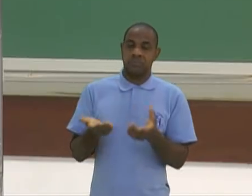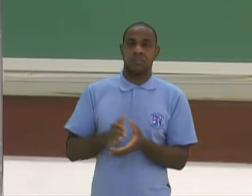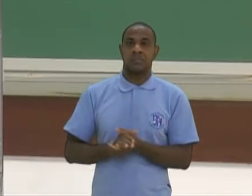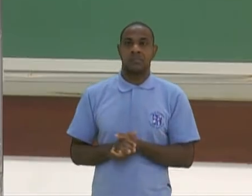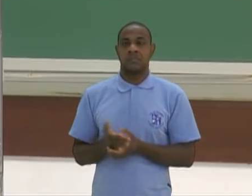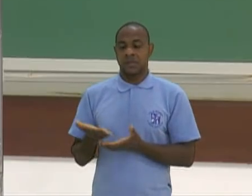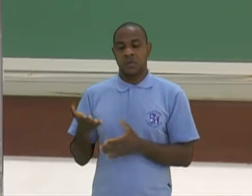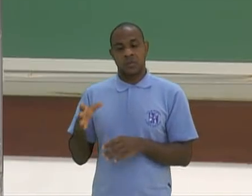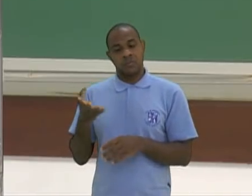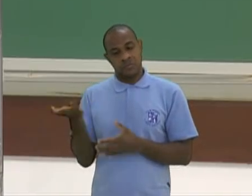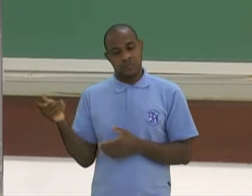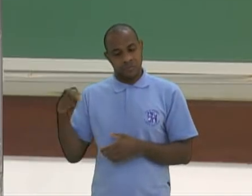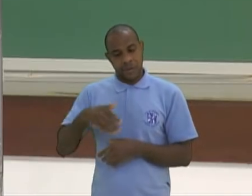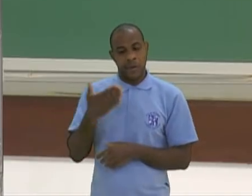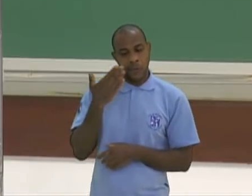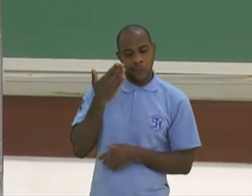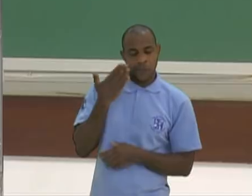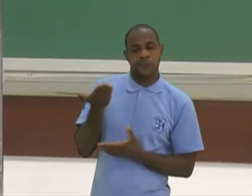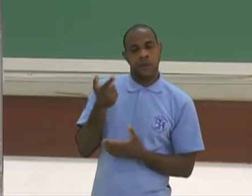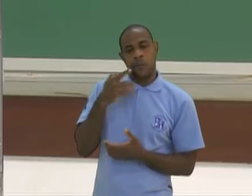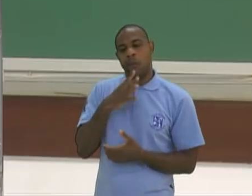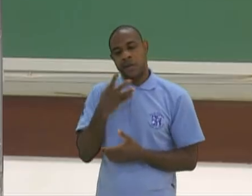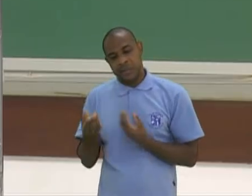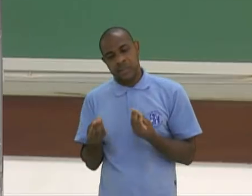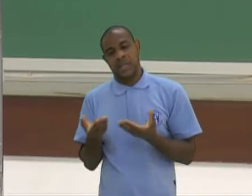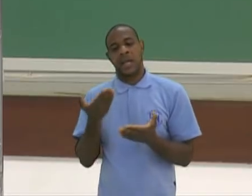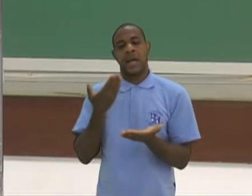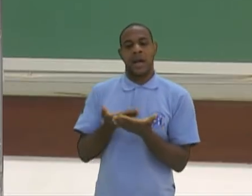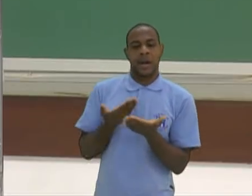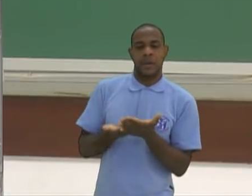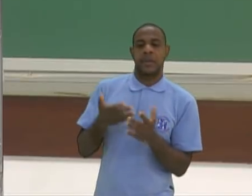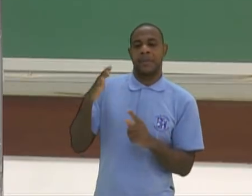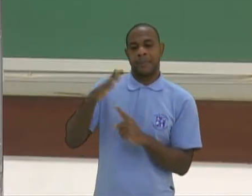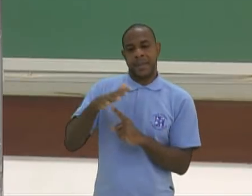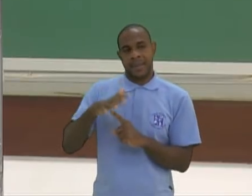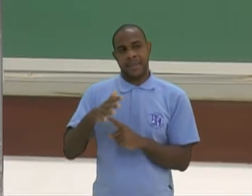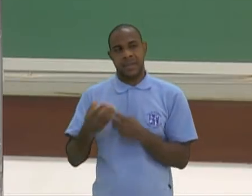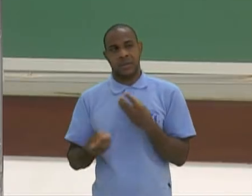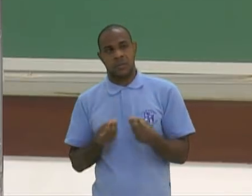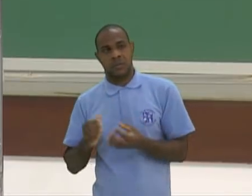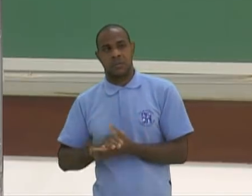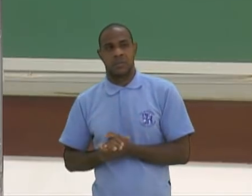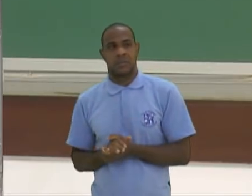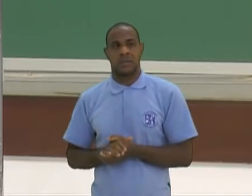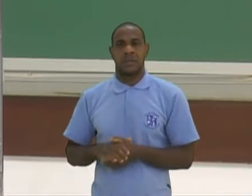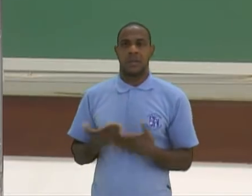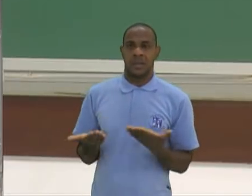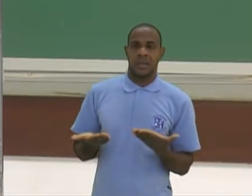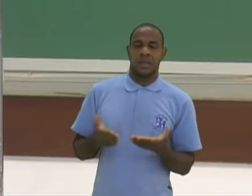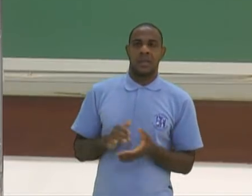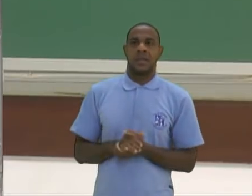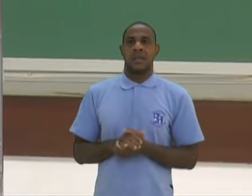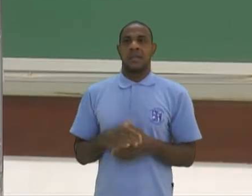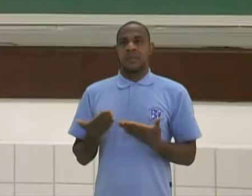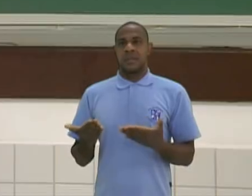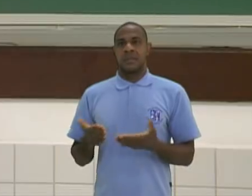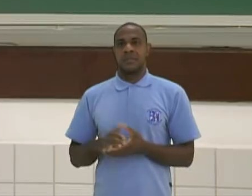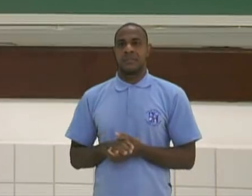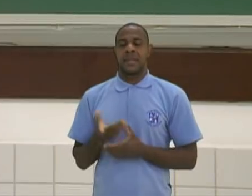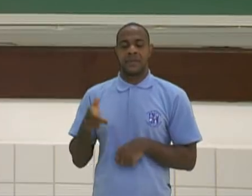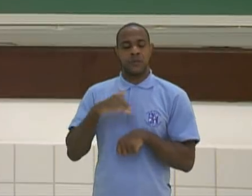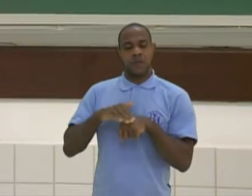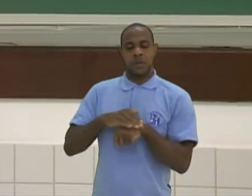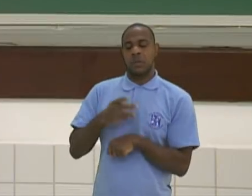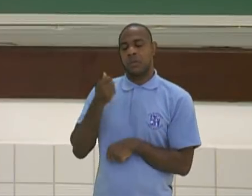Aula Paraná, um sistema do Classroom, e inclusive conversando com algumas mães, meu filho acabou migrando aos pouquinhos, foi se familiarizando, agora só está no